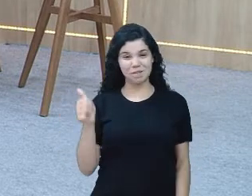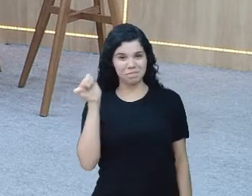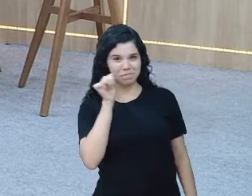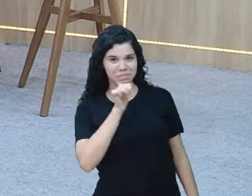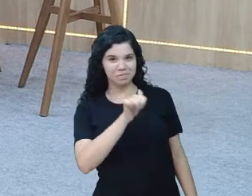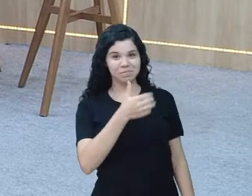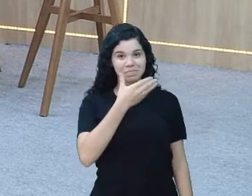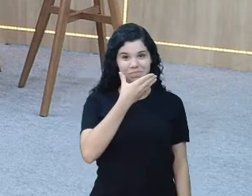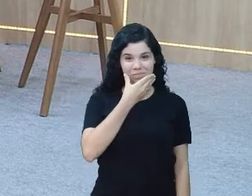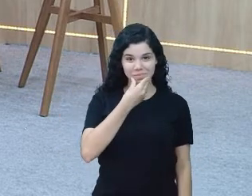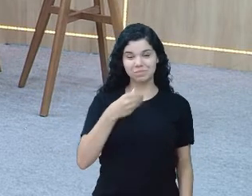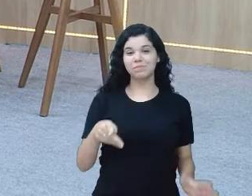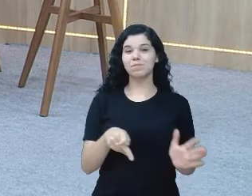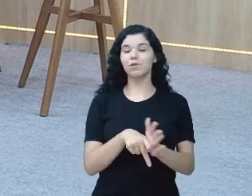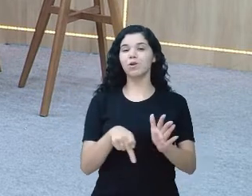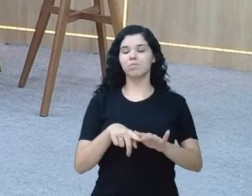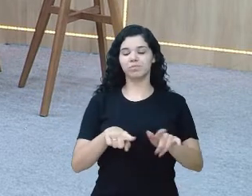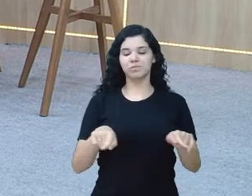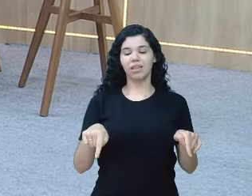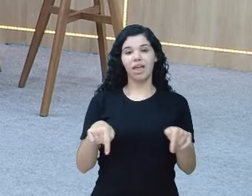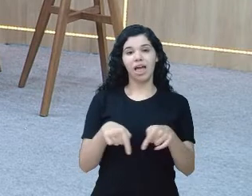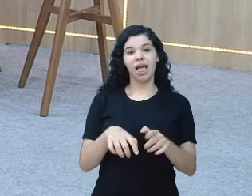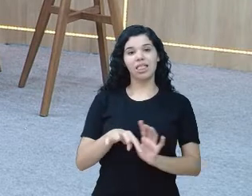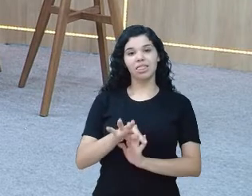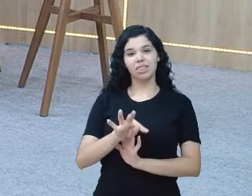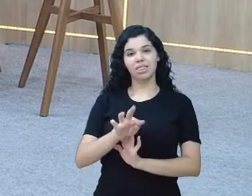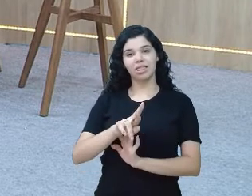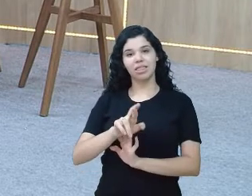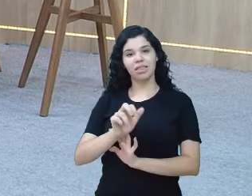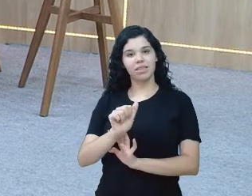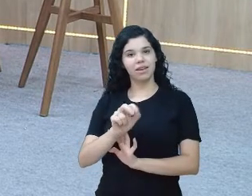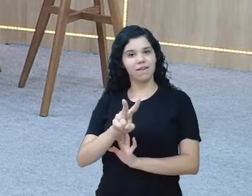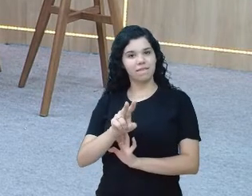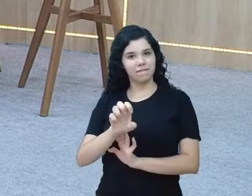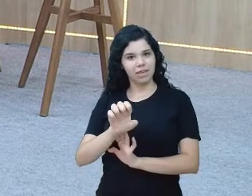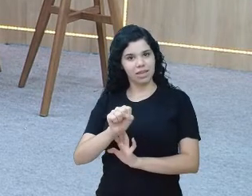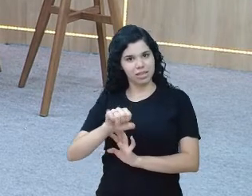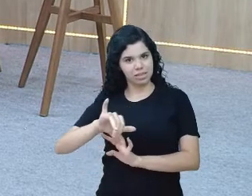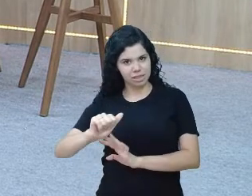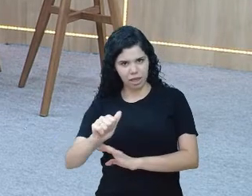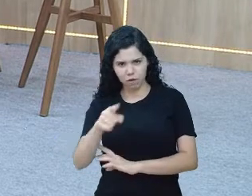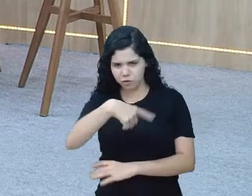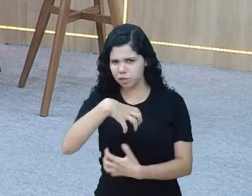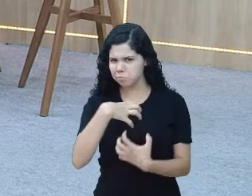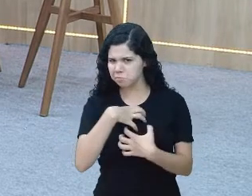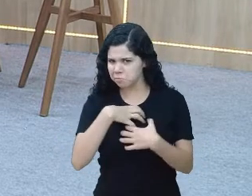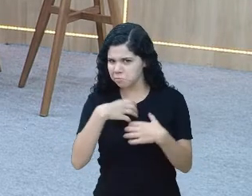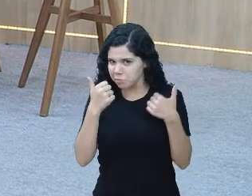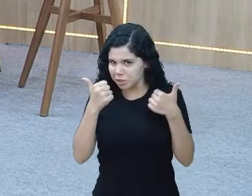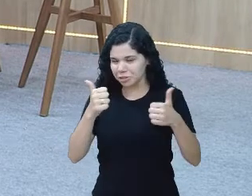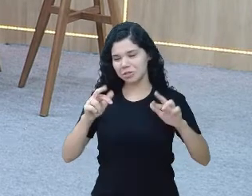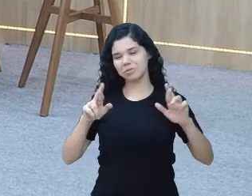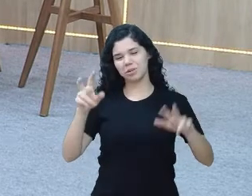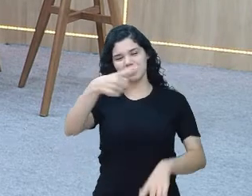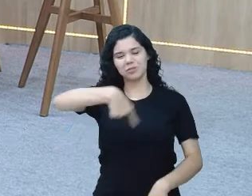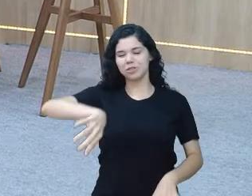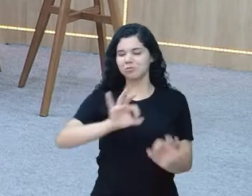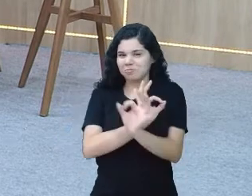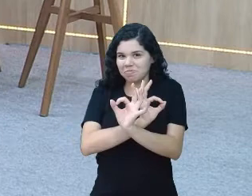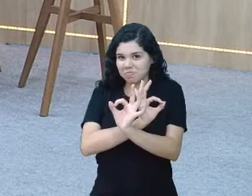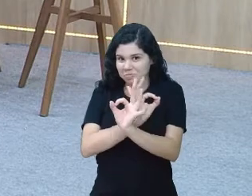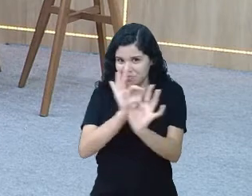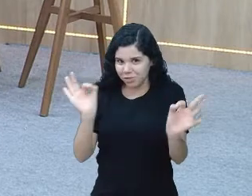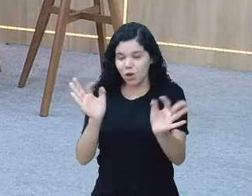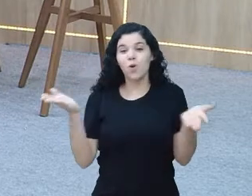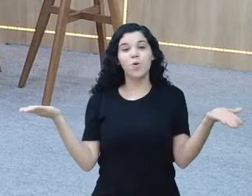Meninos e meninas do projeto Travessia Recife. Como vocês estão? Espero que todos estejam muito bem,